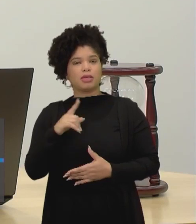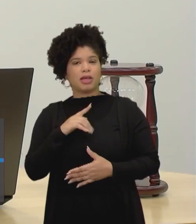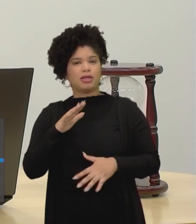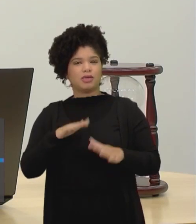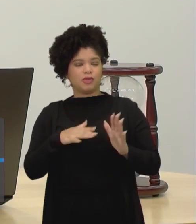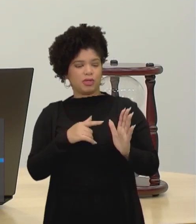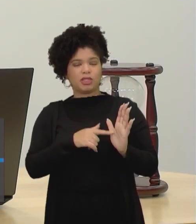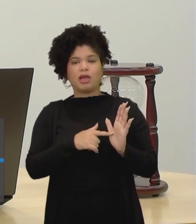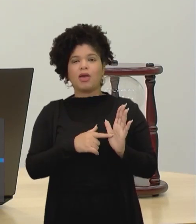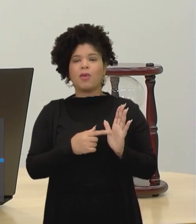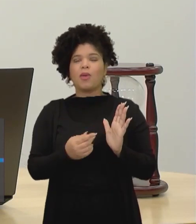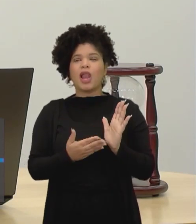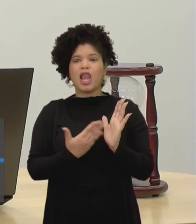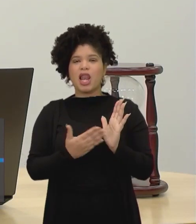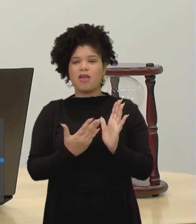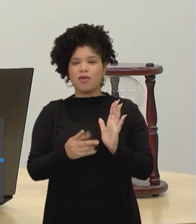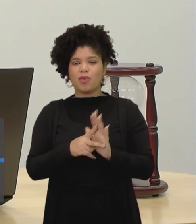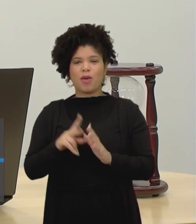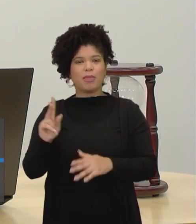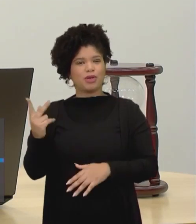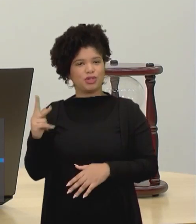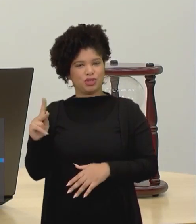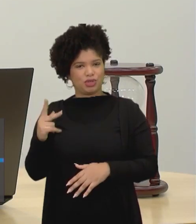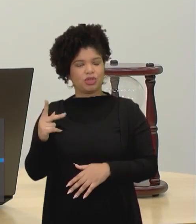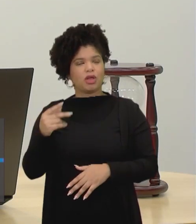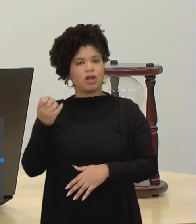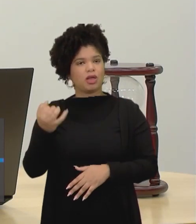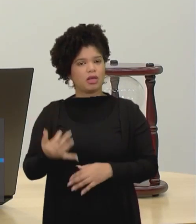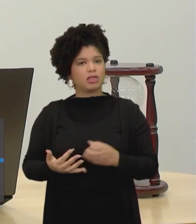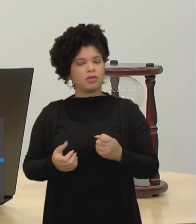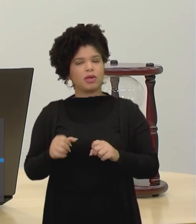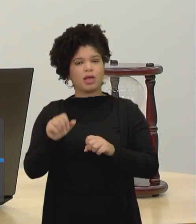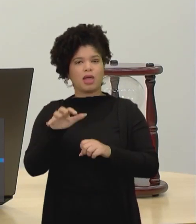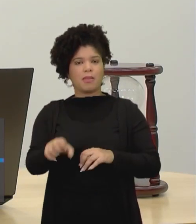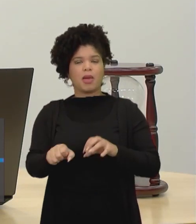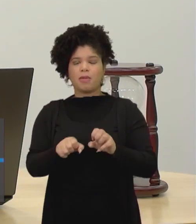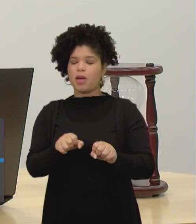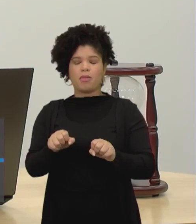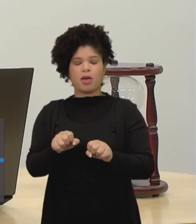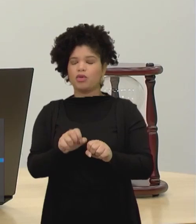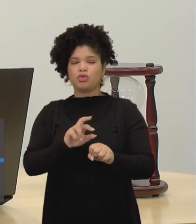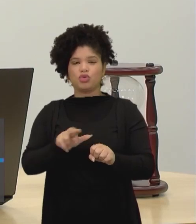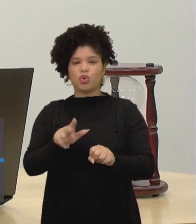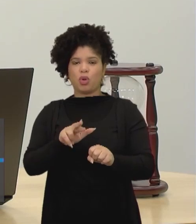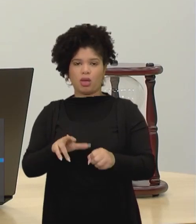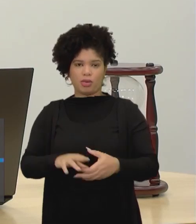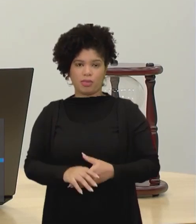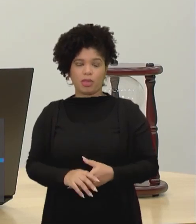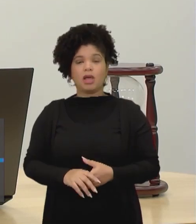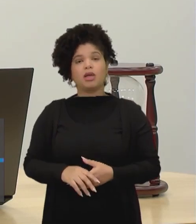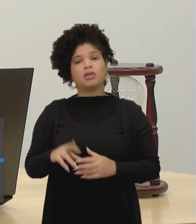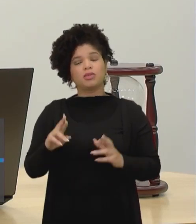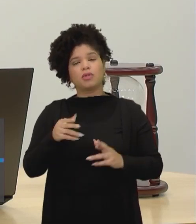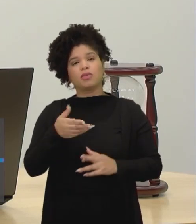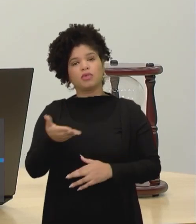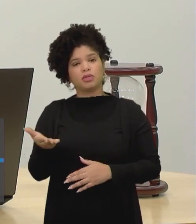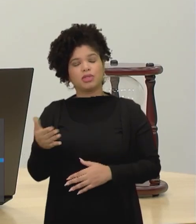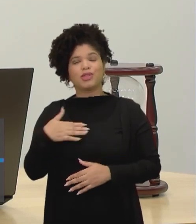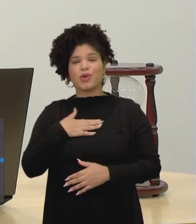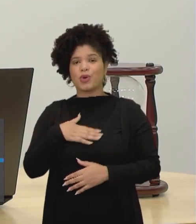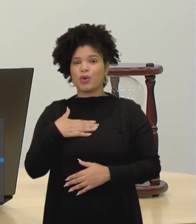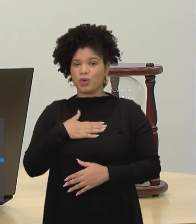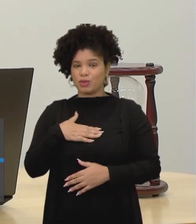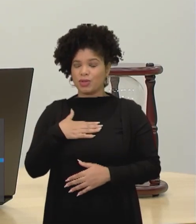de independência. Bom, professores, espero que vocês tenham gostado desta aula. O que não ficou legal, vocês comentem, por favor, aqui na